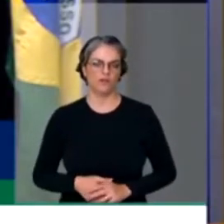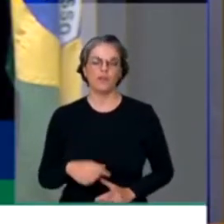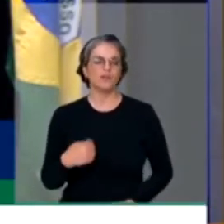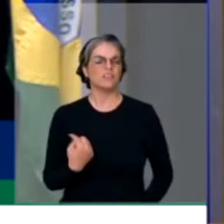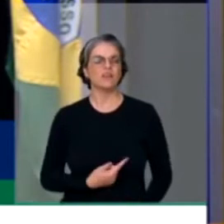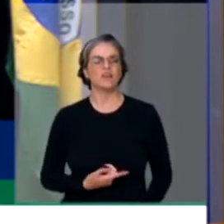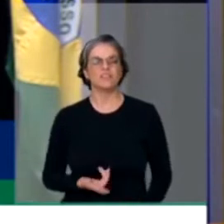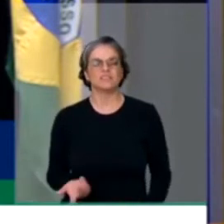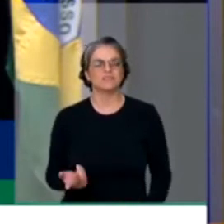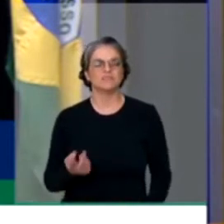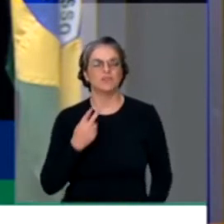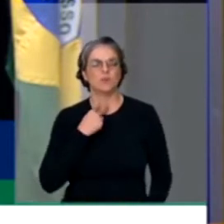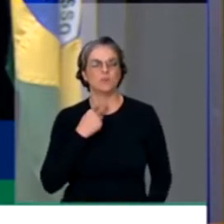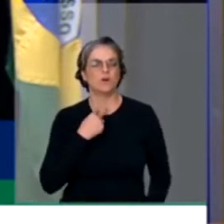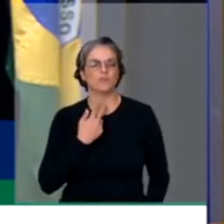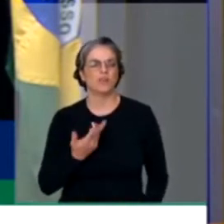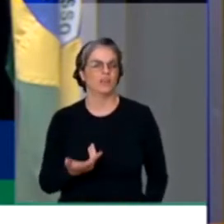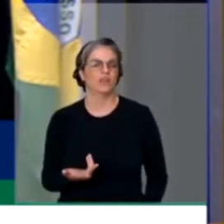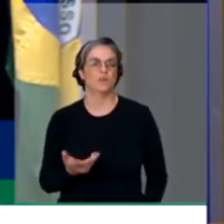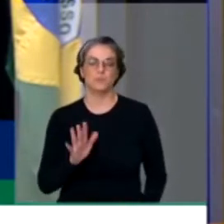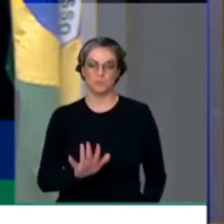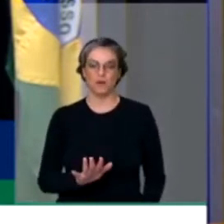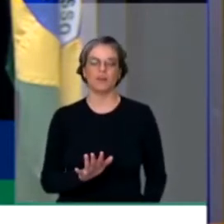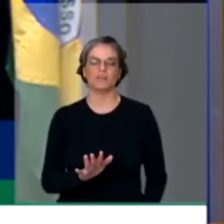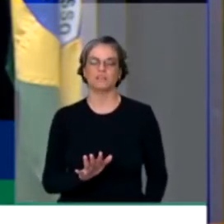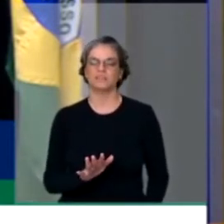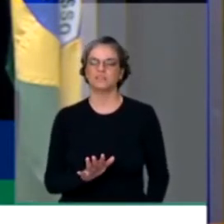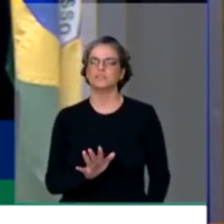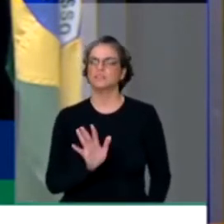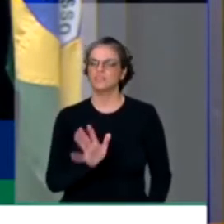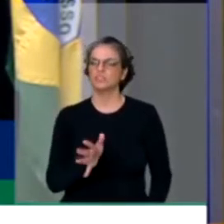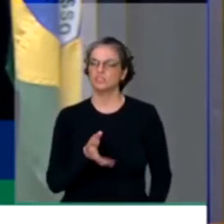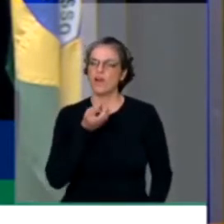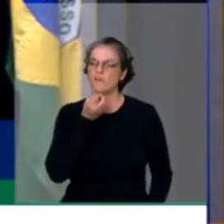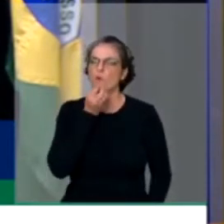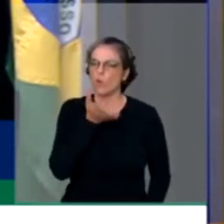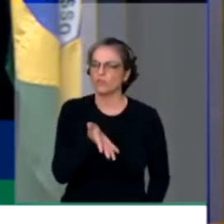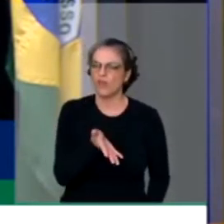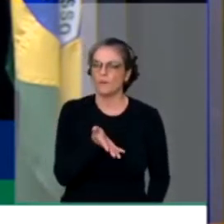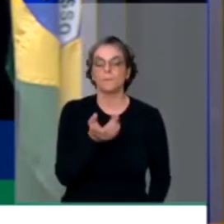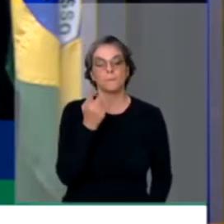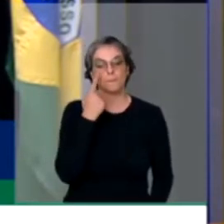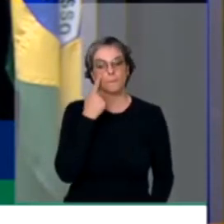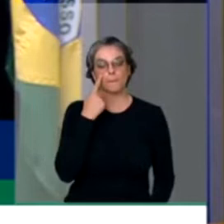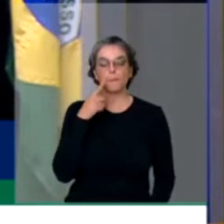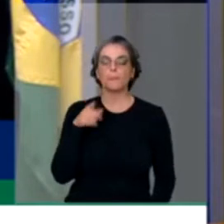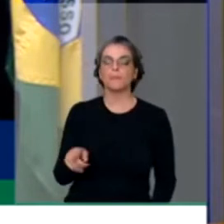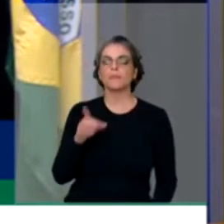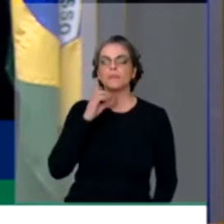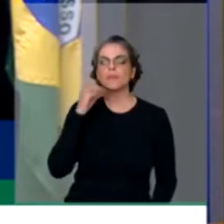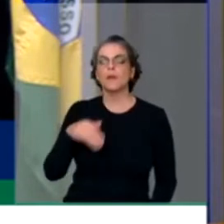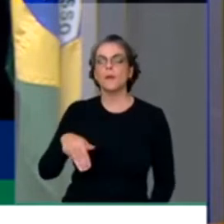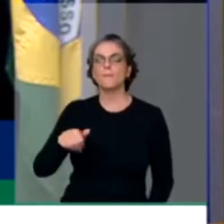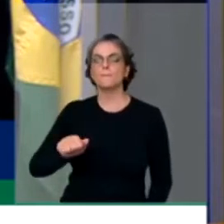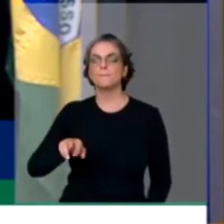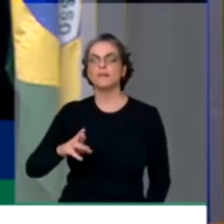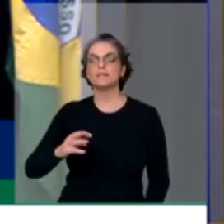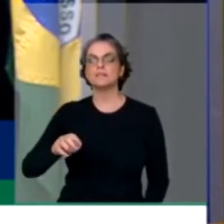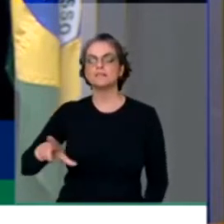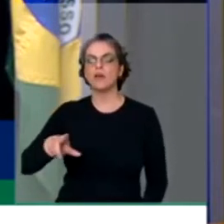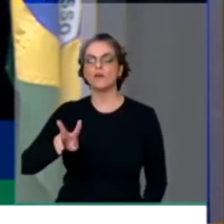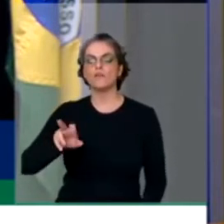aqui já revelo parte da pegadinha, porque o deputado Marcel Van Hatten leu o trecho